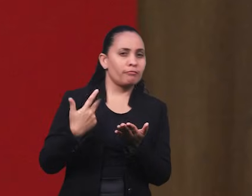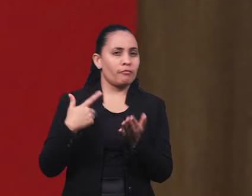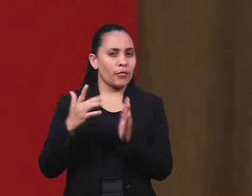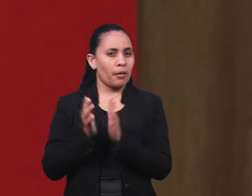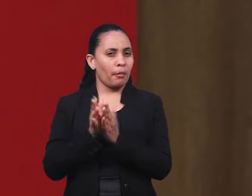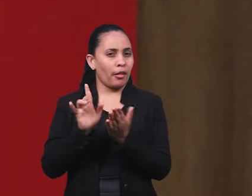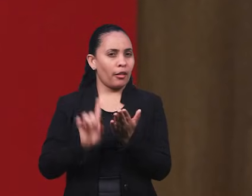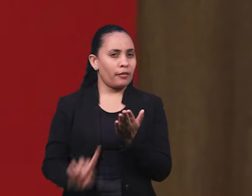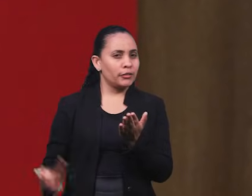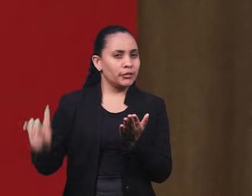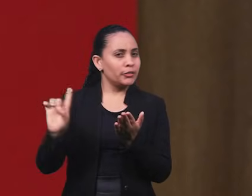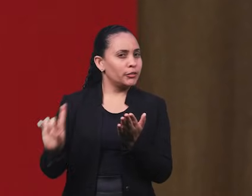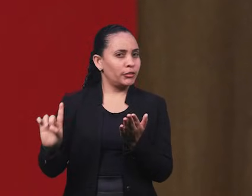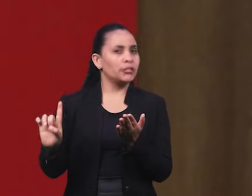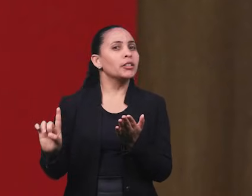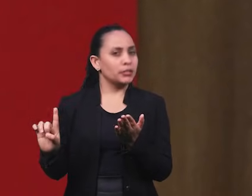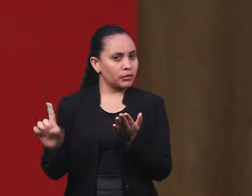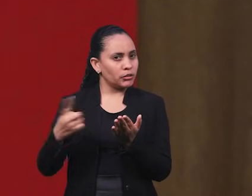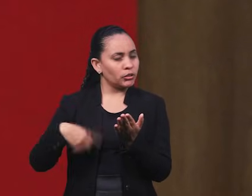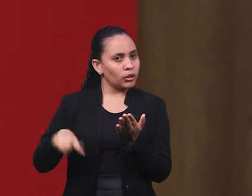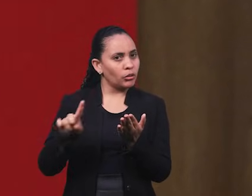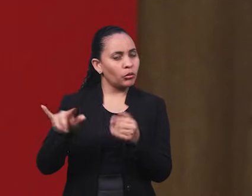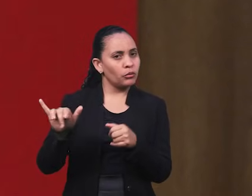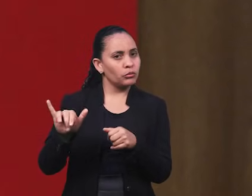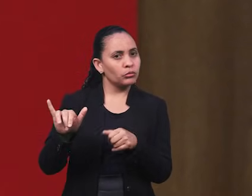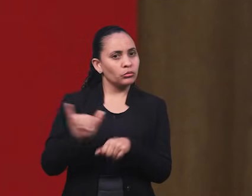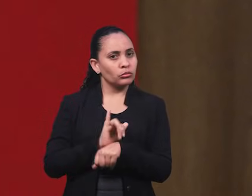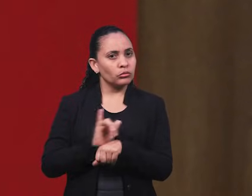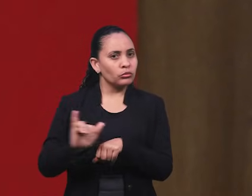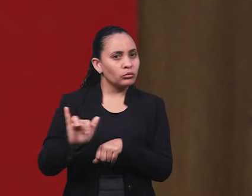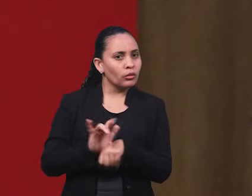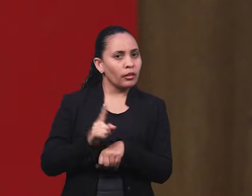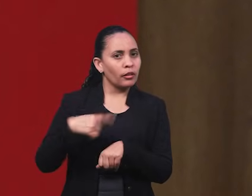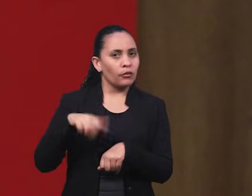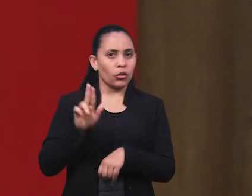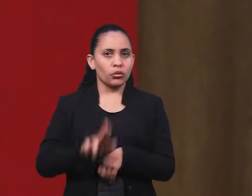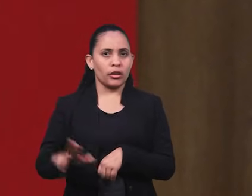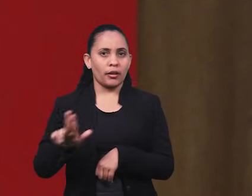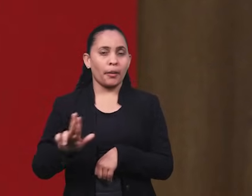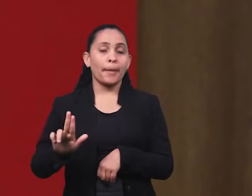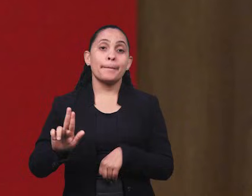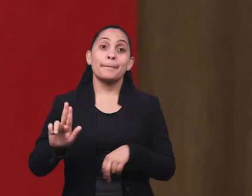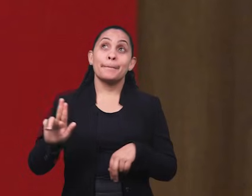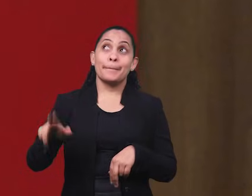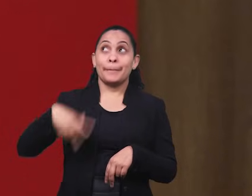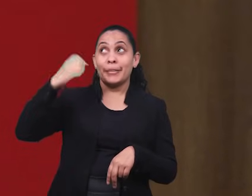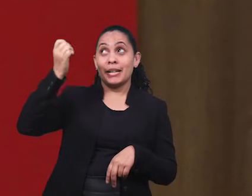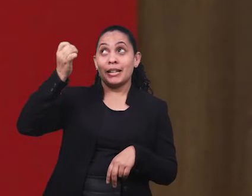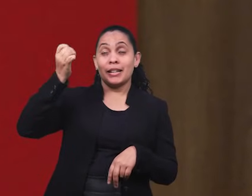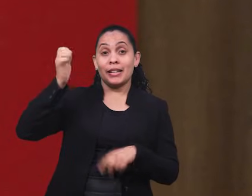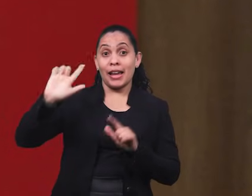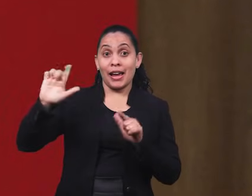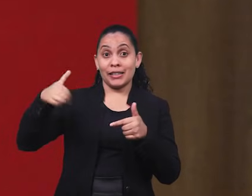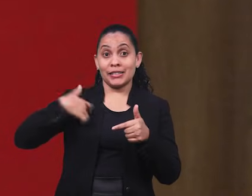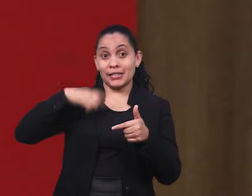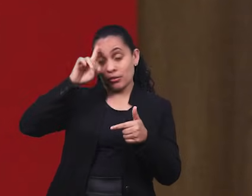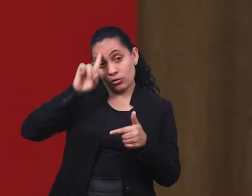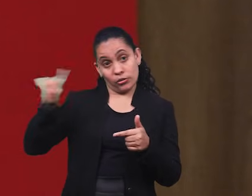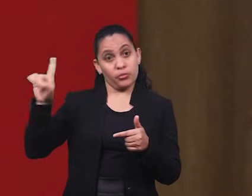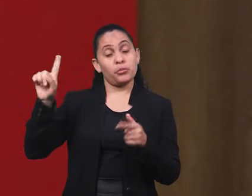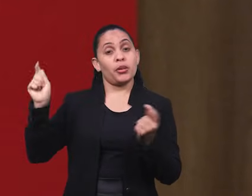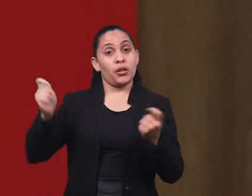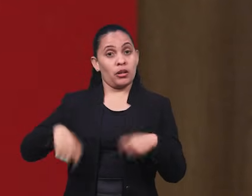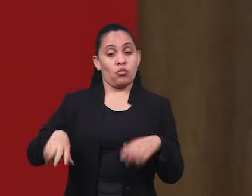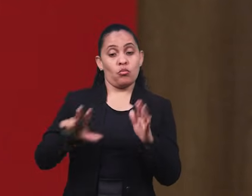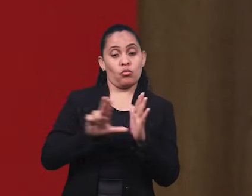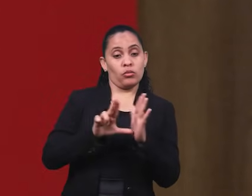a Bíblia, os meios que lhe foram dados até pela ação de Deus para que ele pudesse fazer a tradução